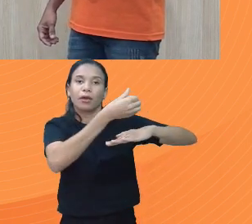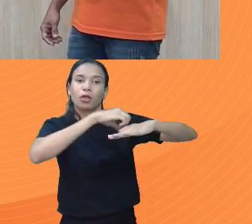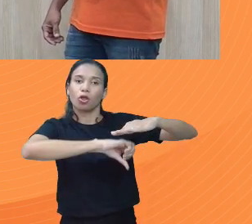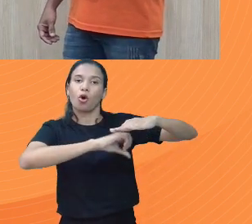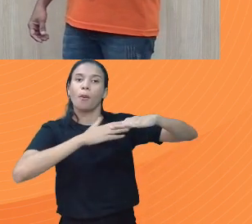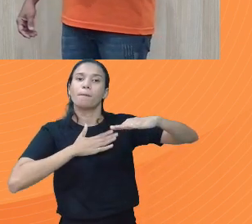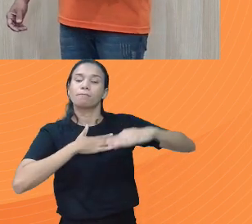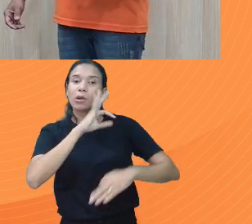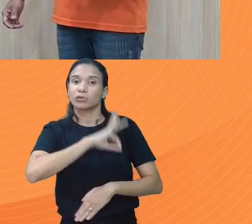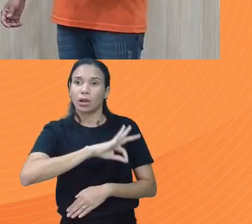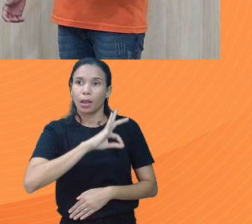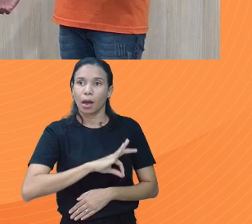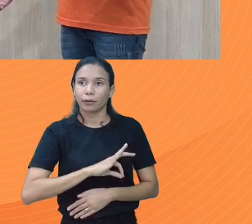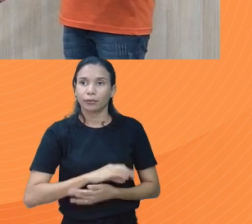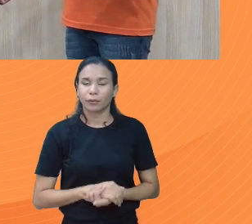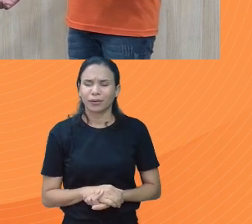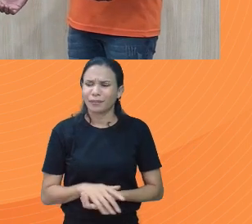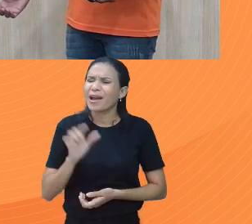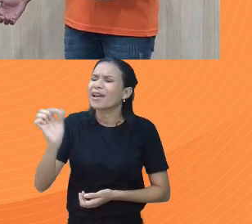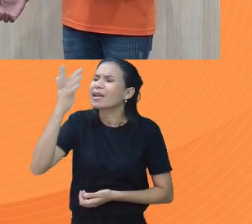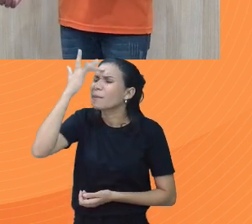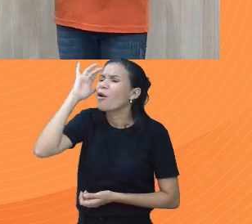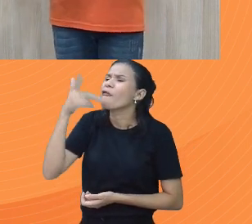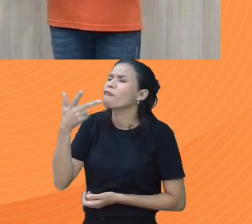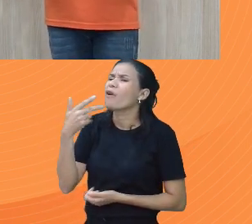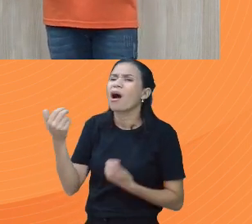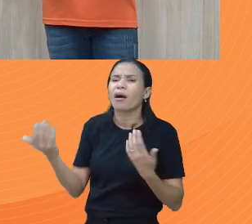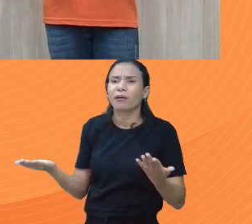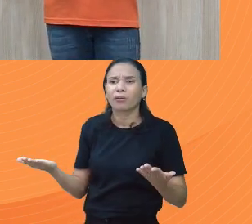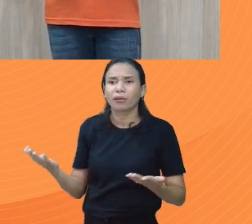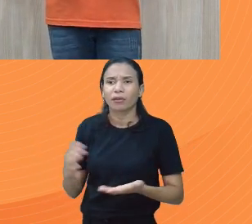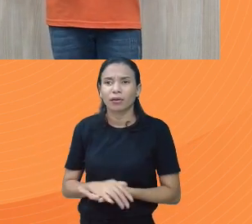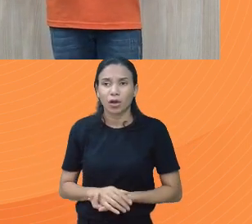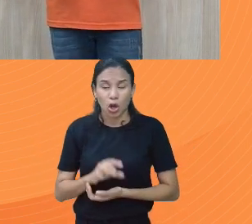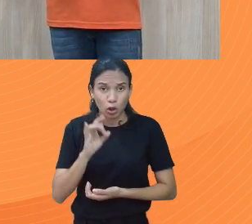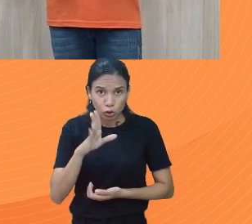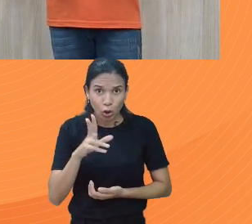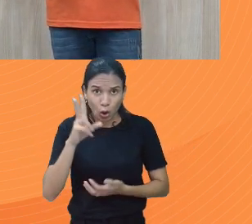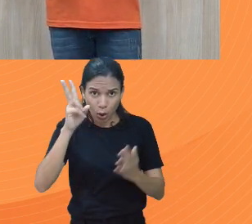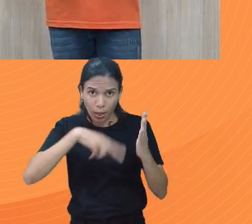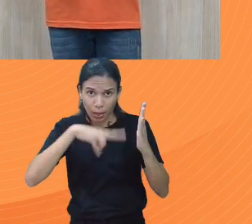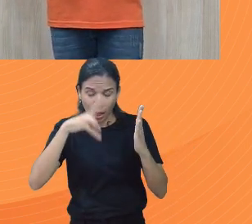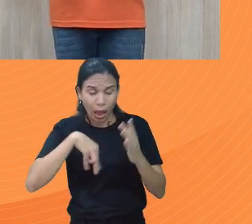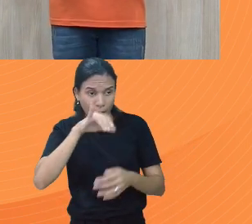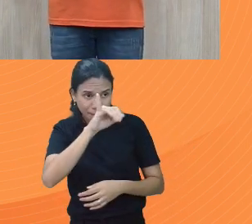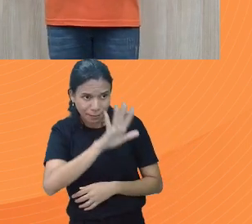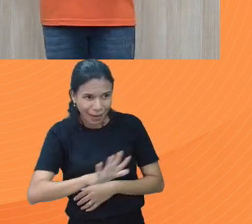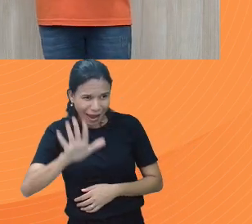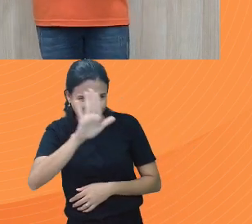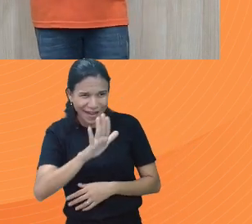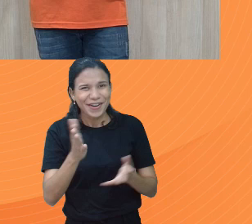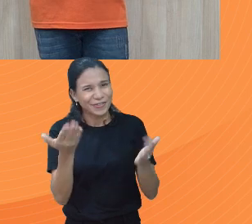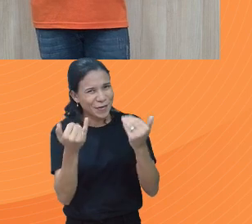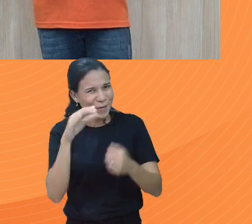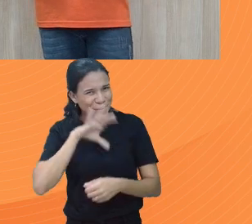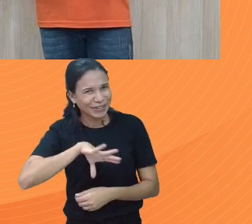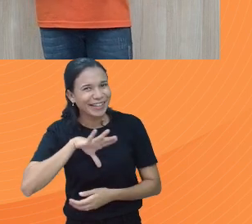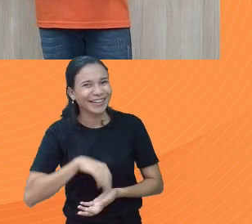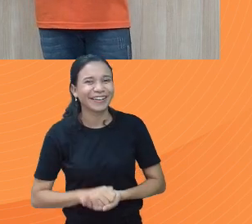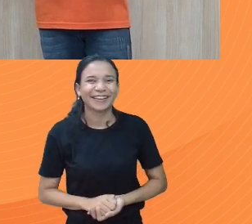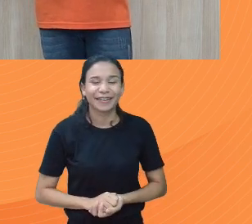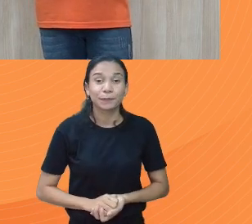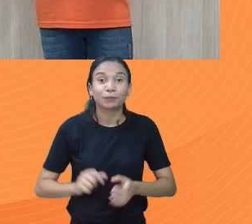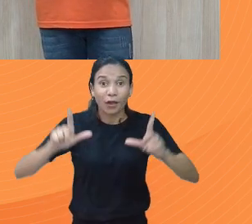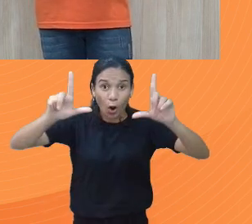salário. Eita, professor, e quem é que está falando agora? Gente, é só fazer a leitura de imagem. Bora para a aula de português?